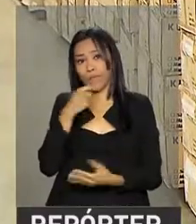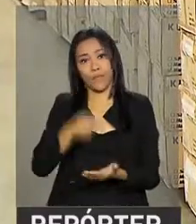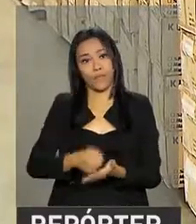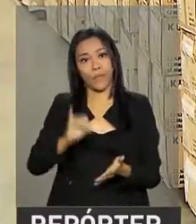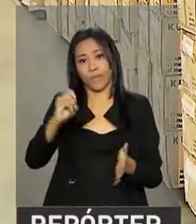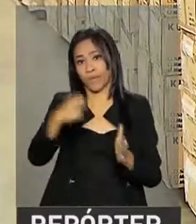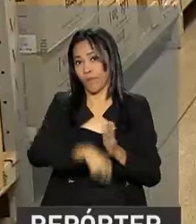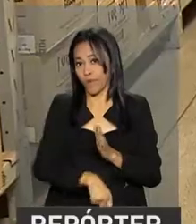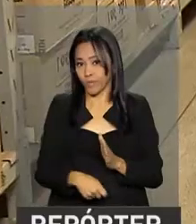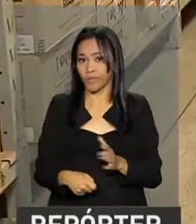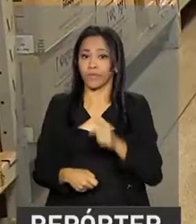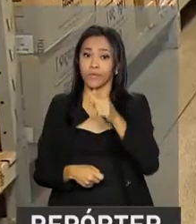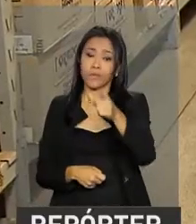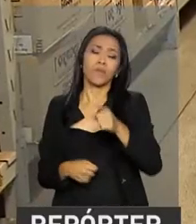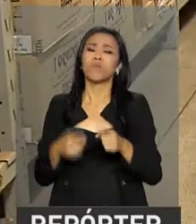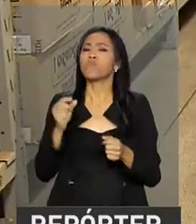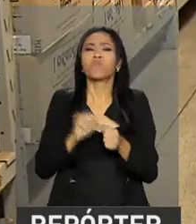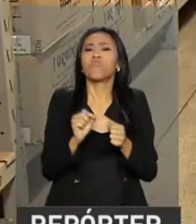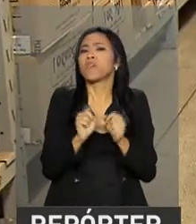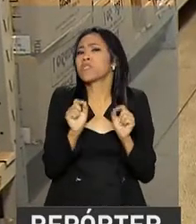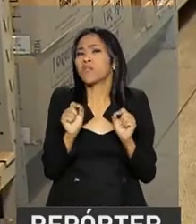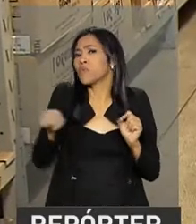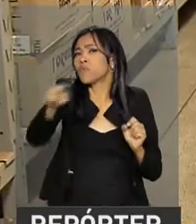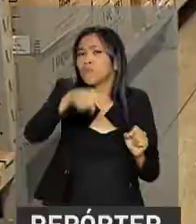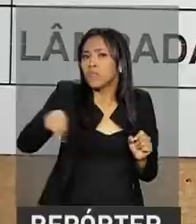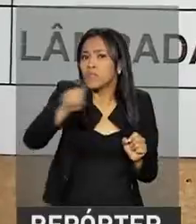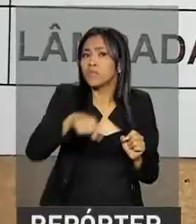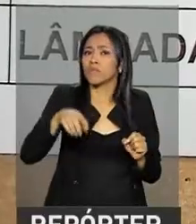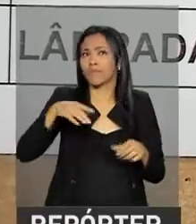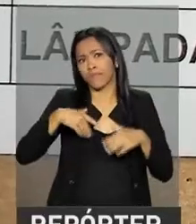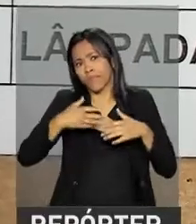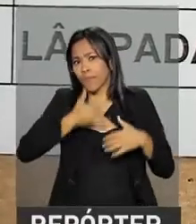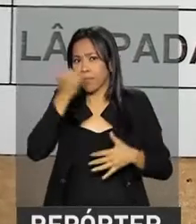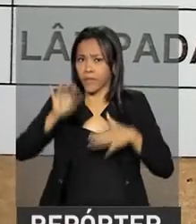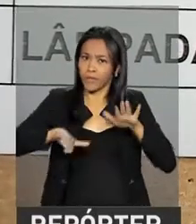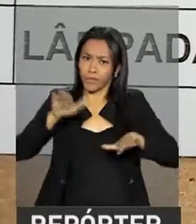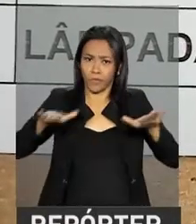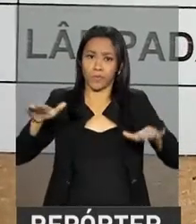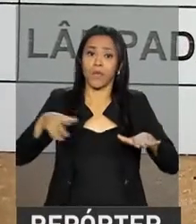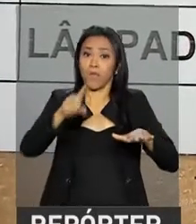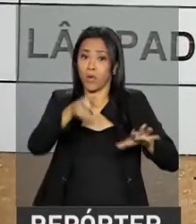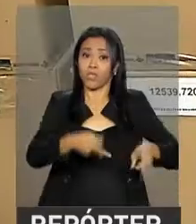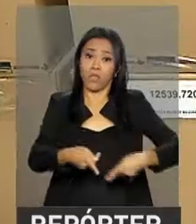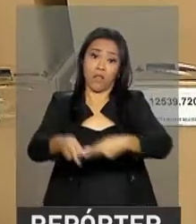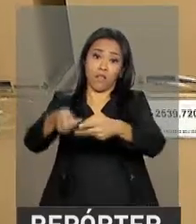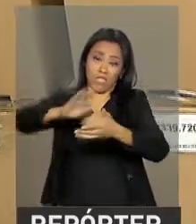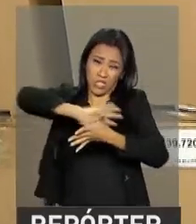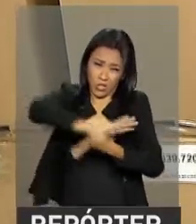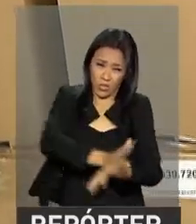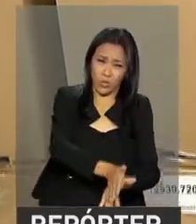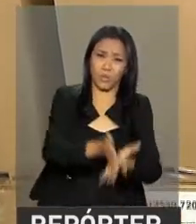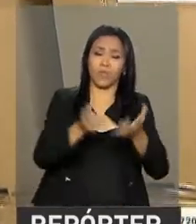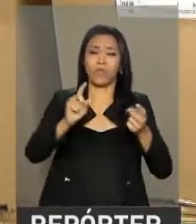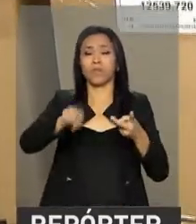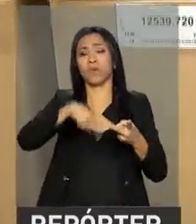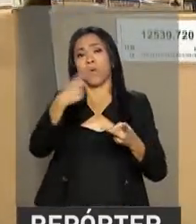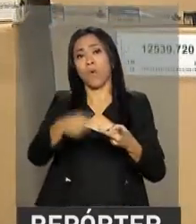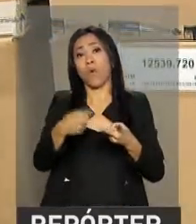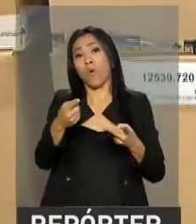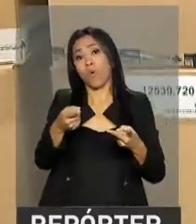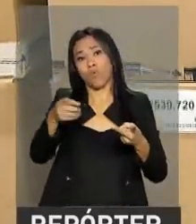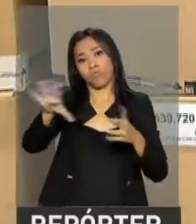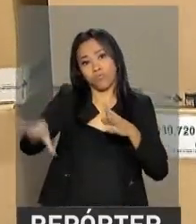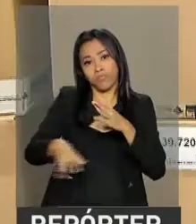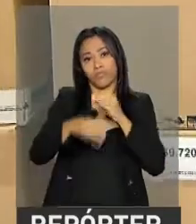impostos os destinos das mercadorias apreendidas são variados esses produtos podem ser destruídos os morados ao